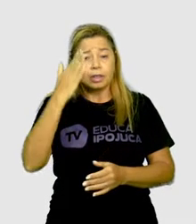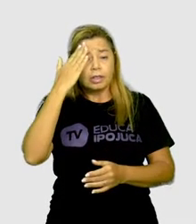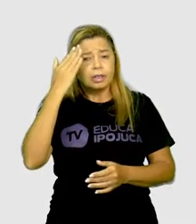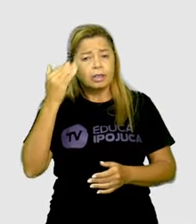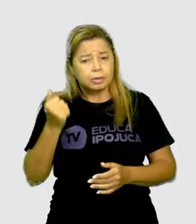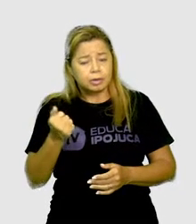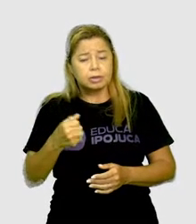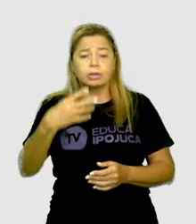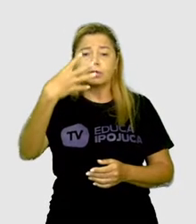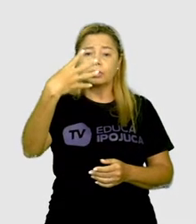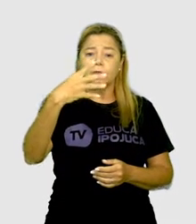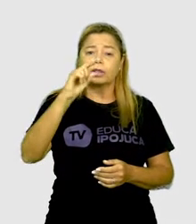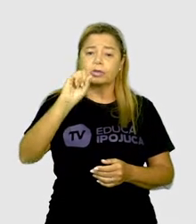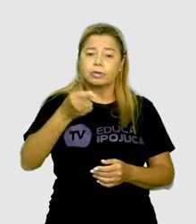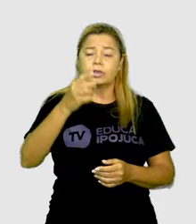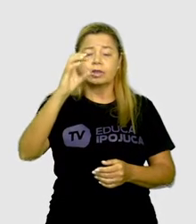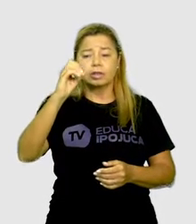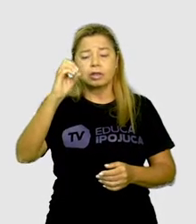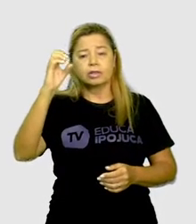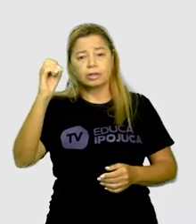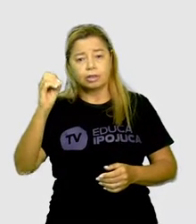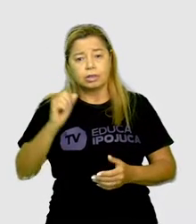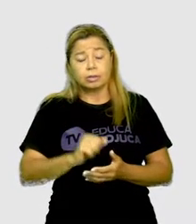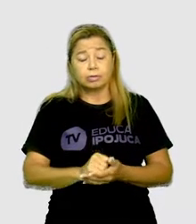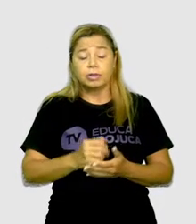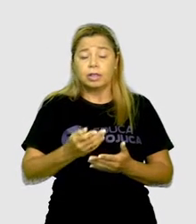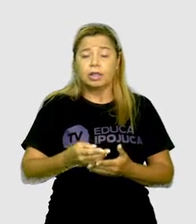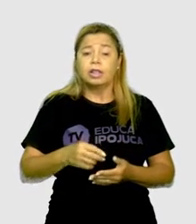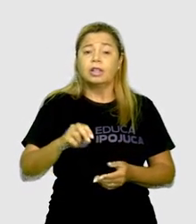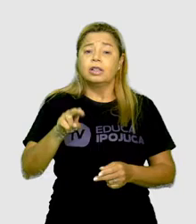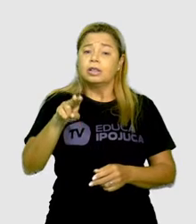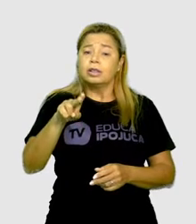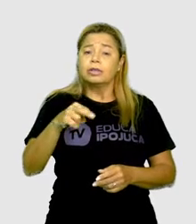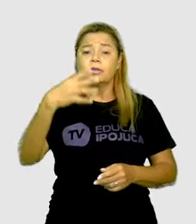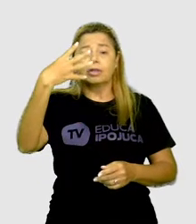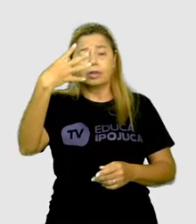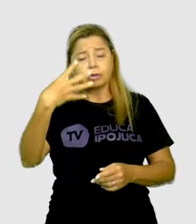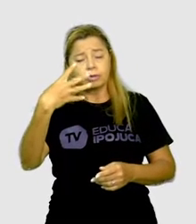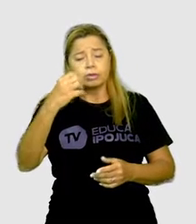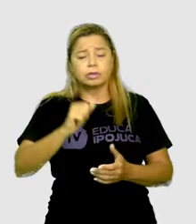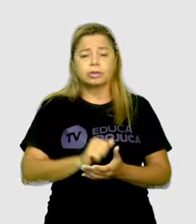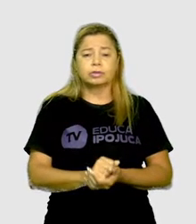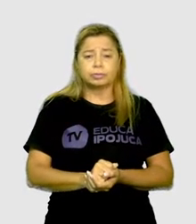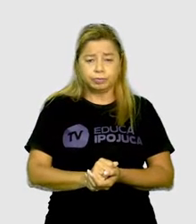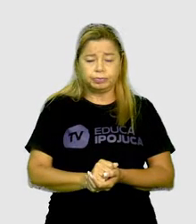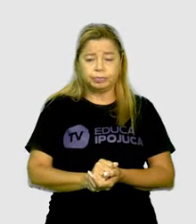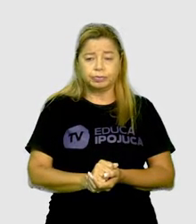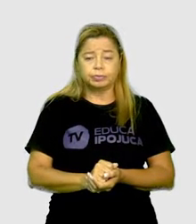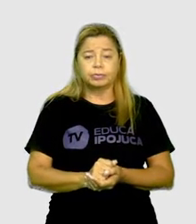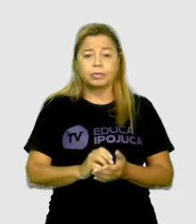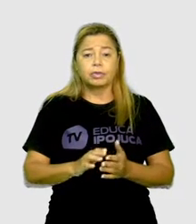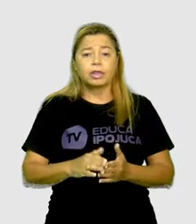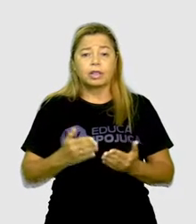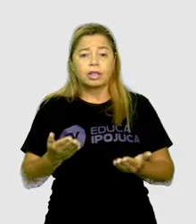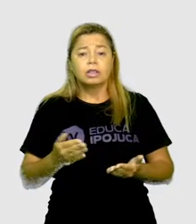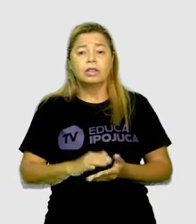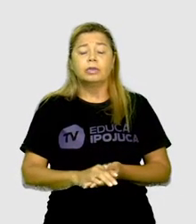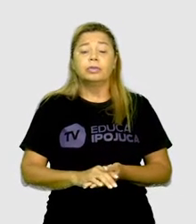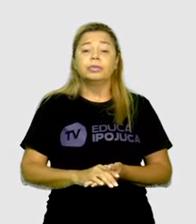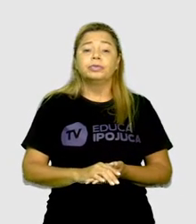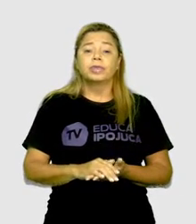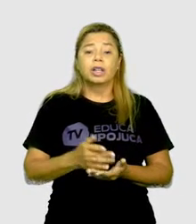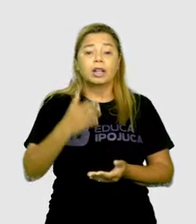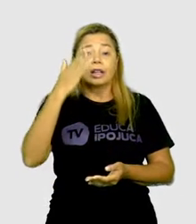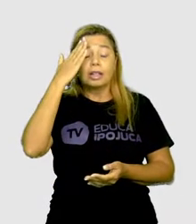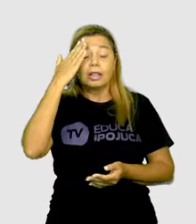4,00 é a mesma coisa de 4 inteiros. Não tem parte decimal aí que a gente precise levar em